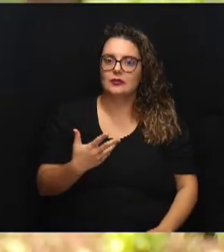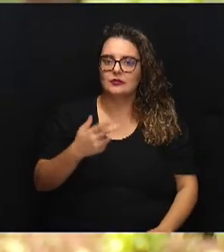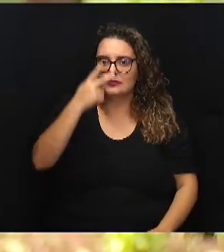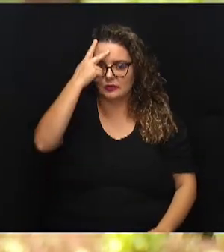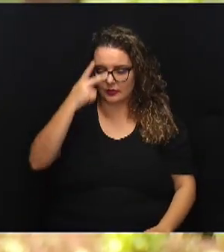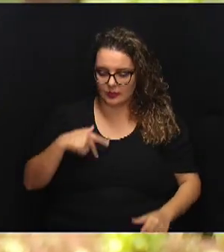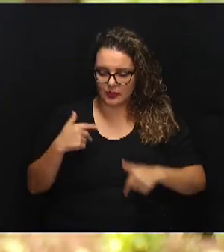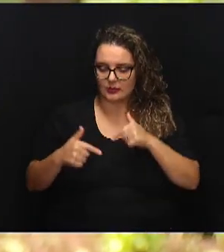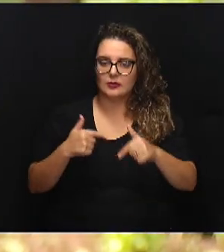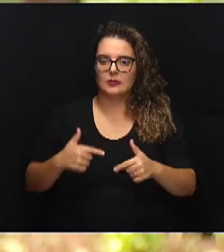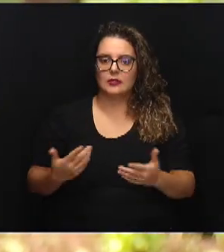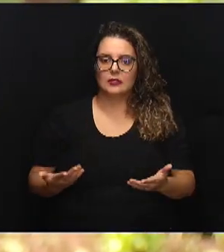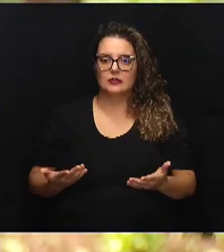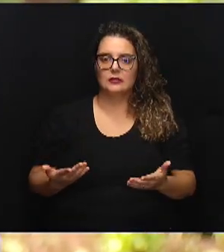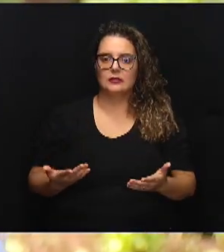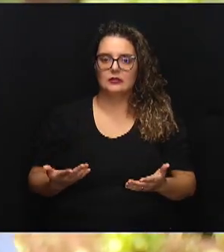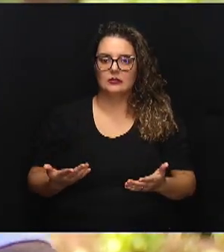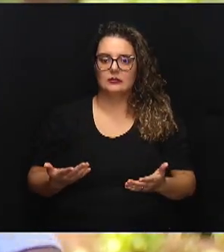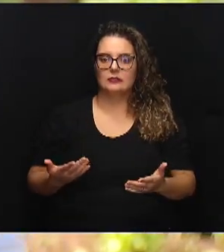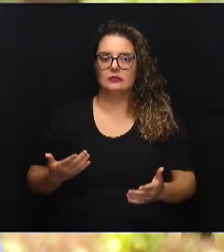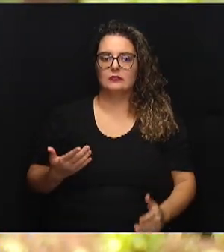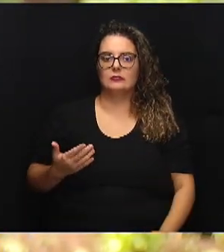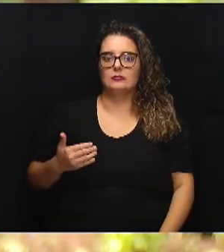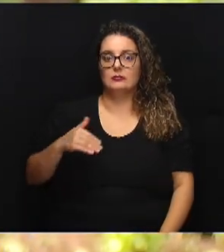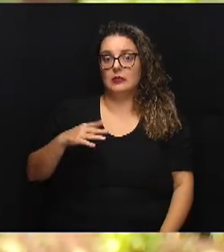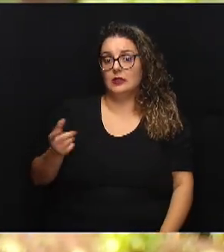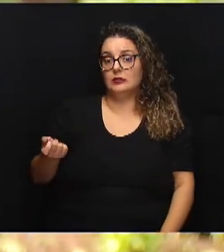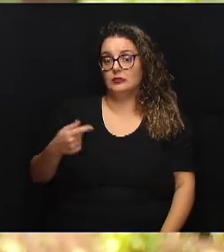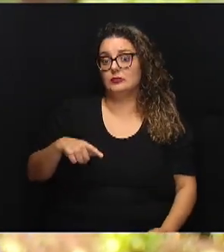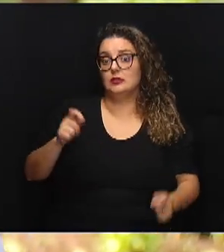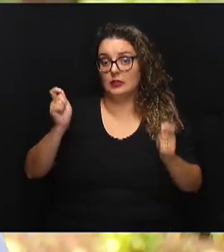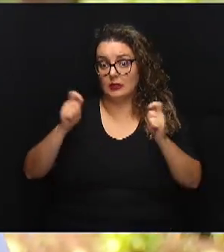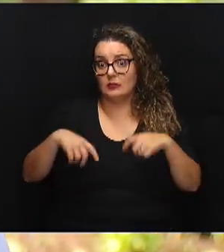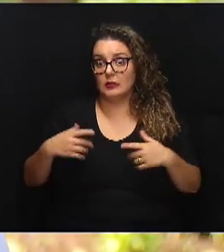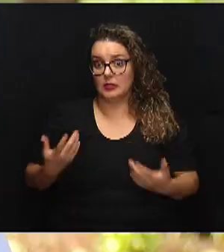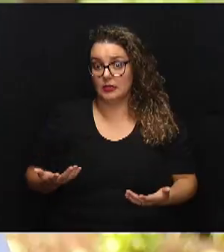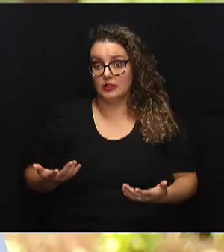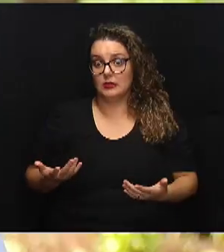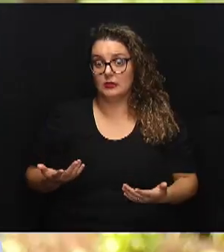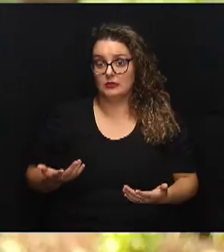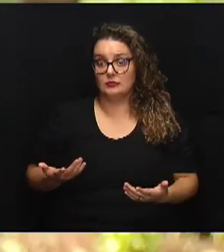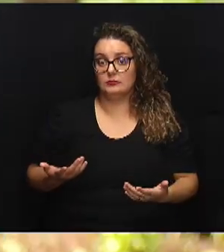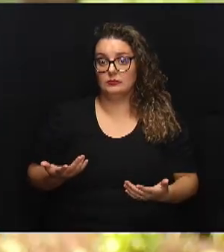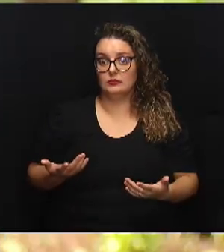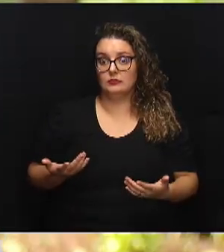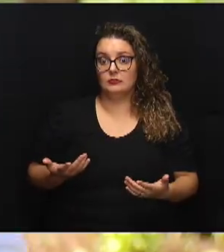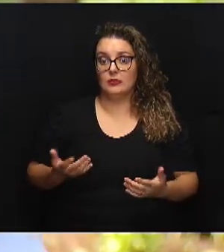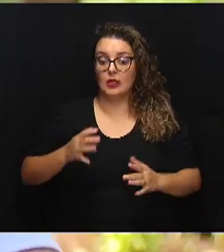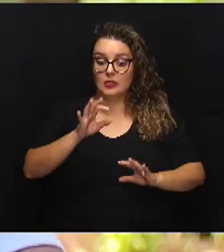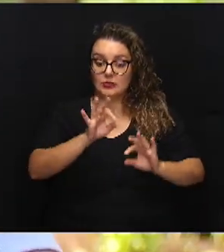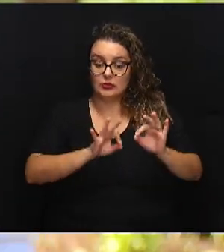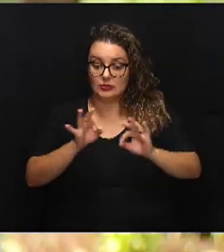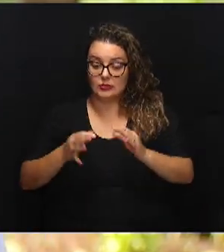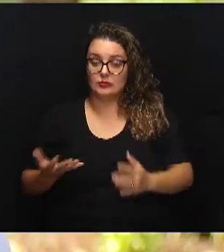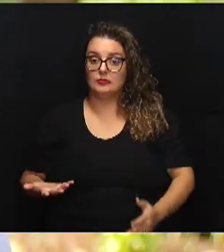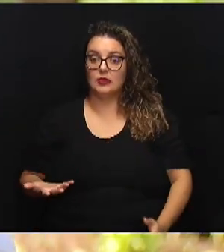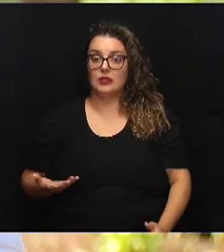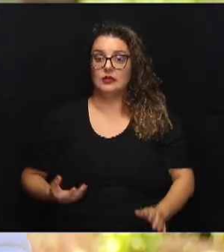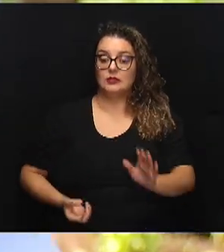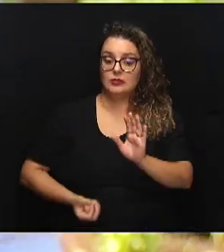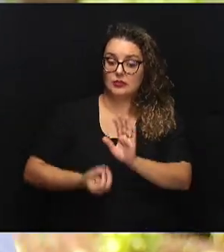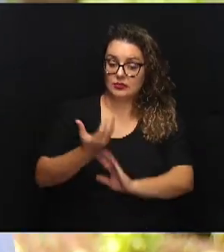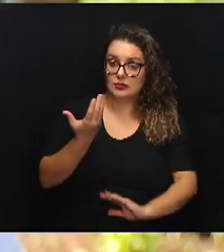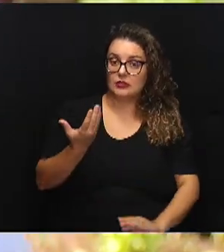trabalho, mais do que a capacidade de planejar, de